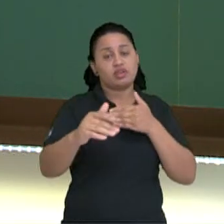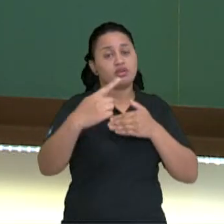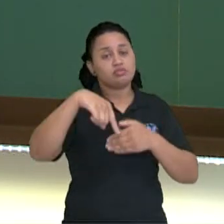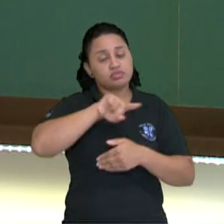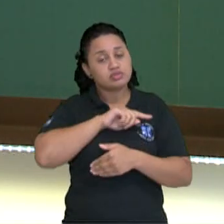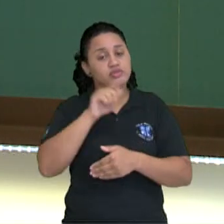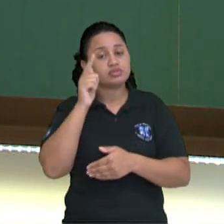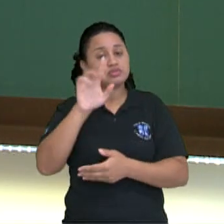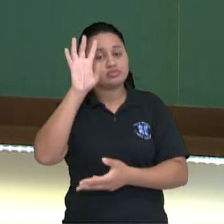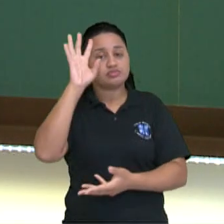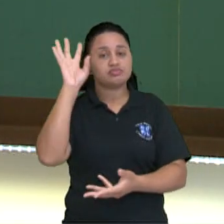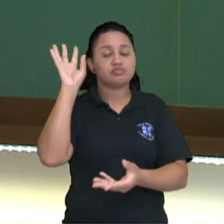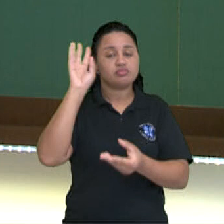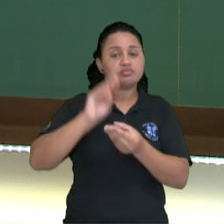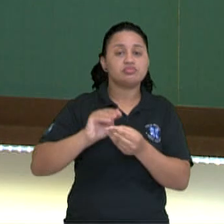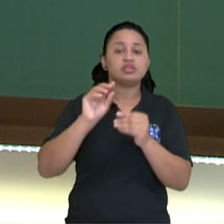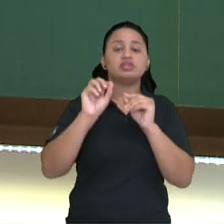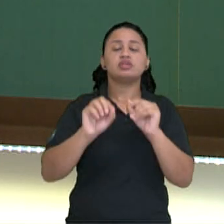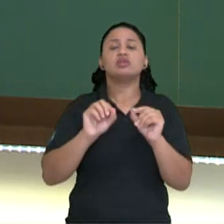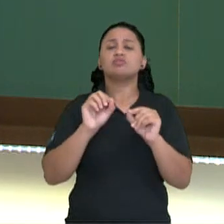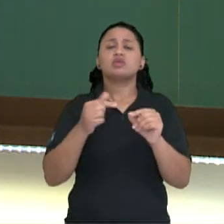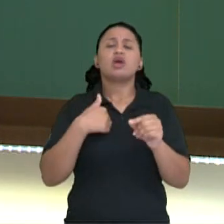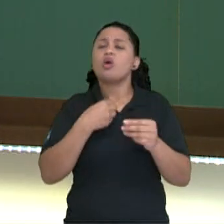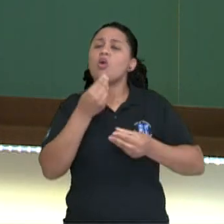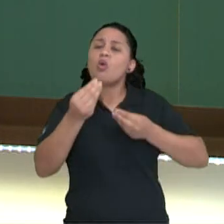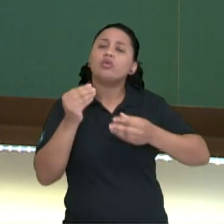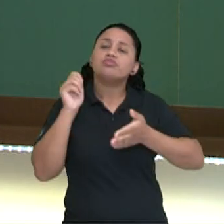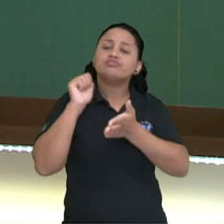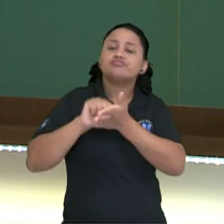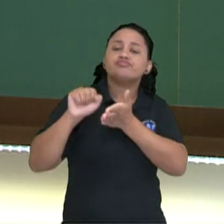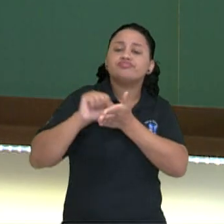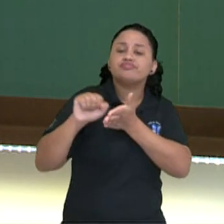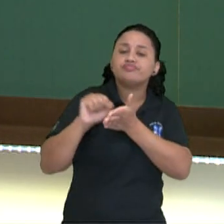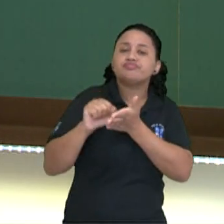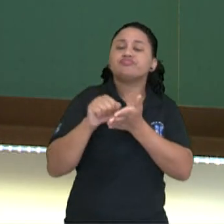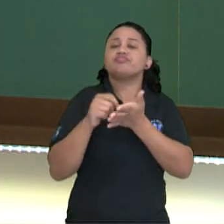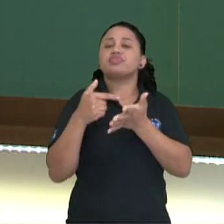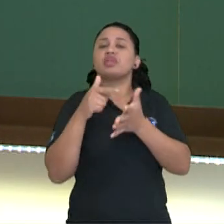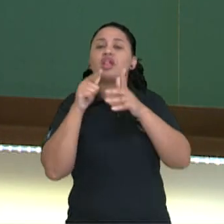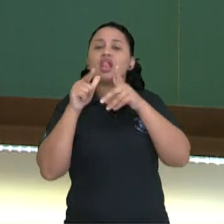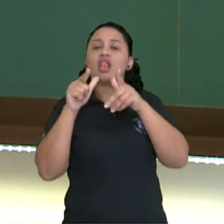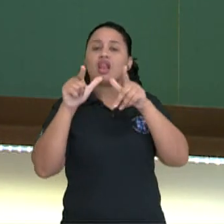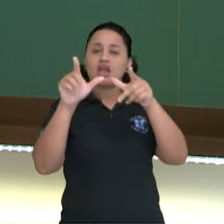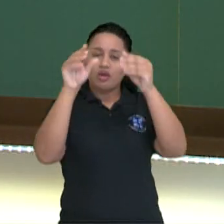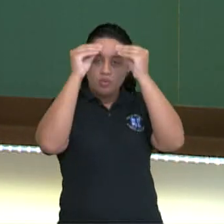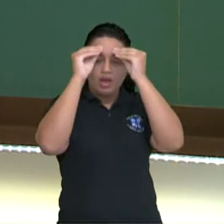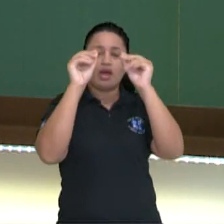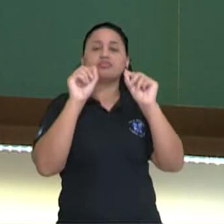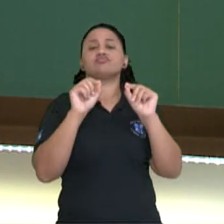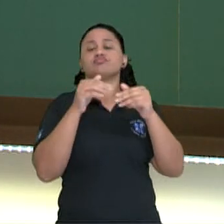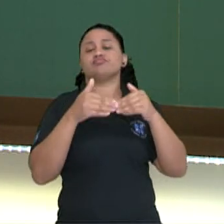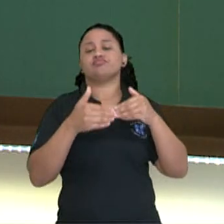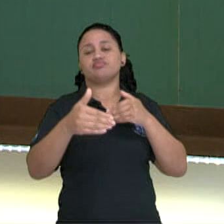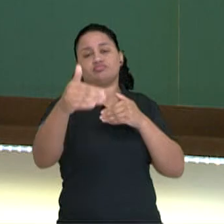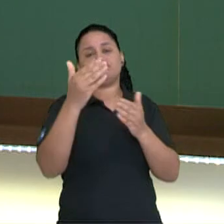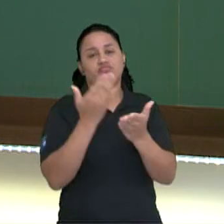gente compreenda como foi elaborado, qual a linguagem desse romance ao longo desta